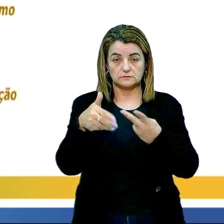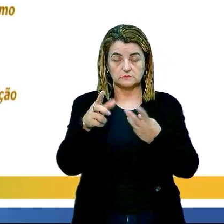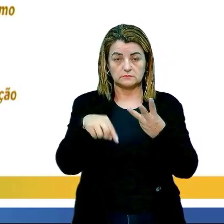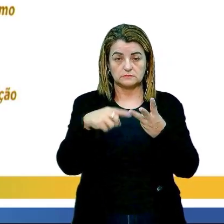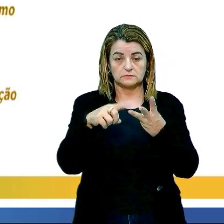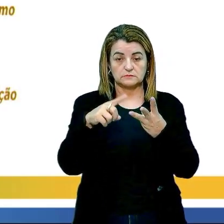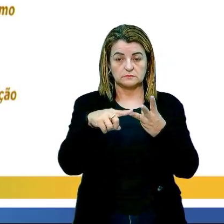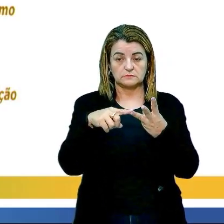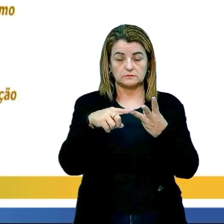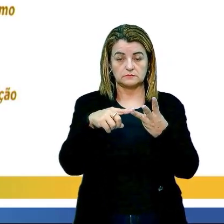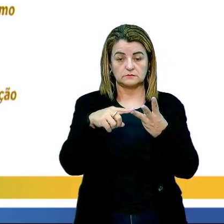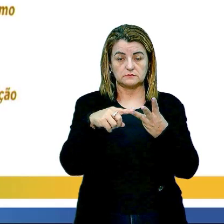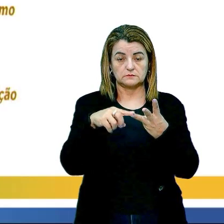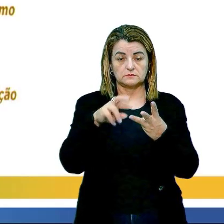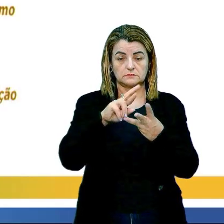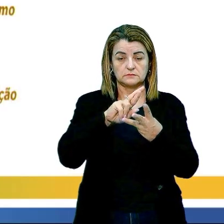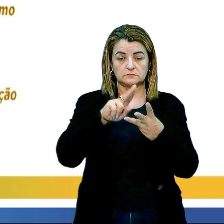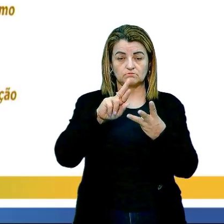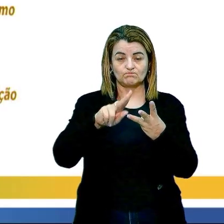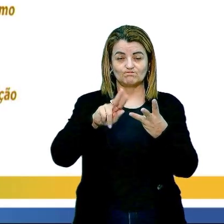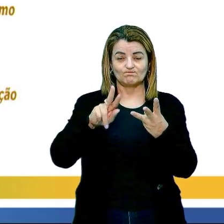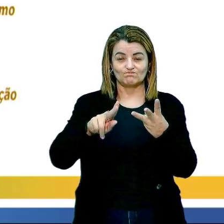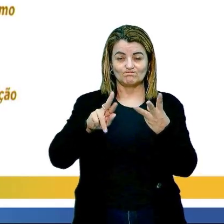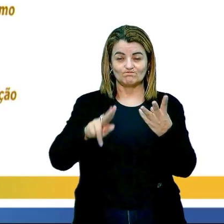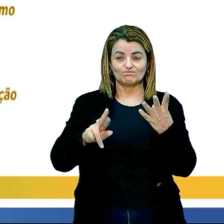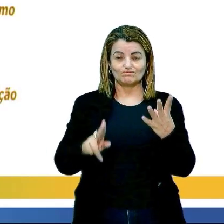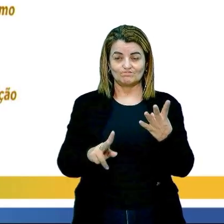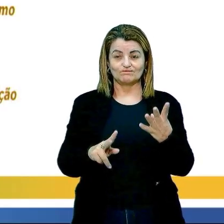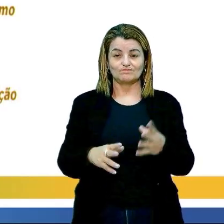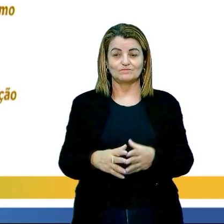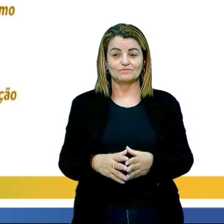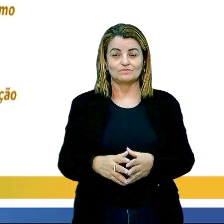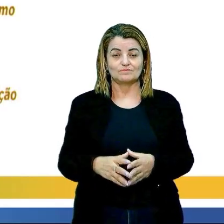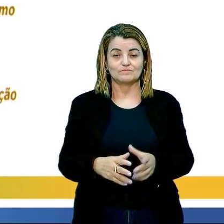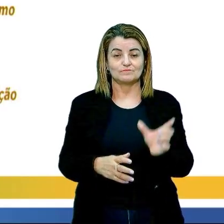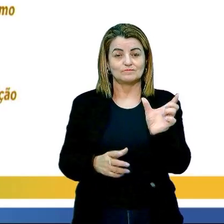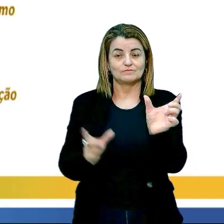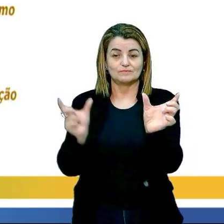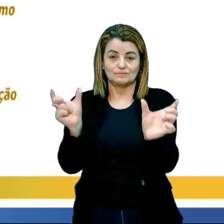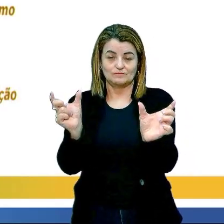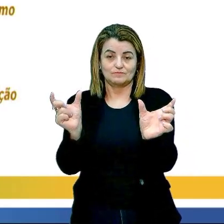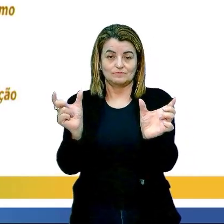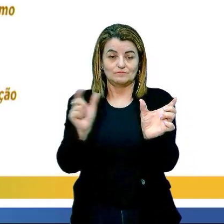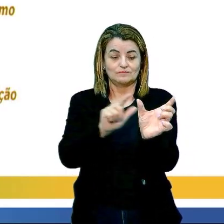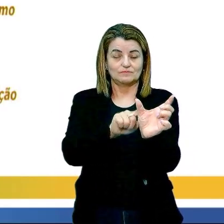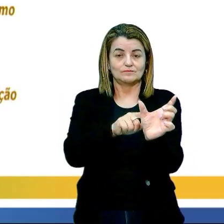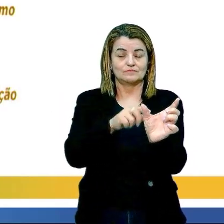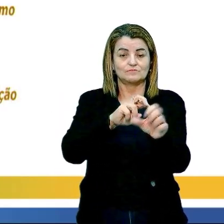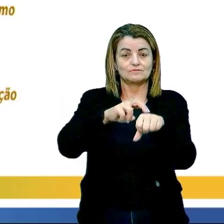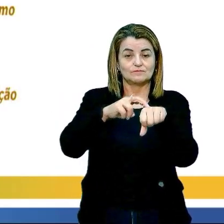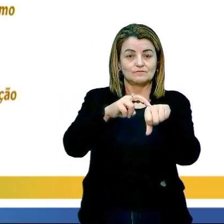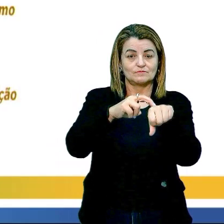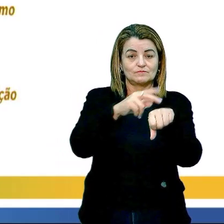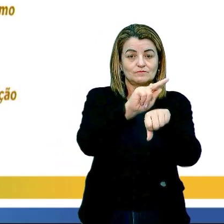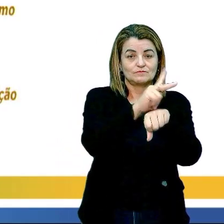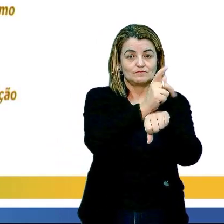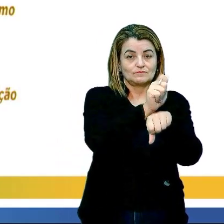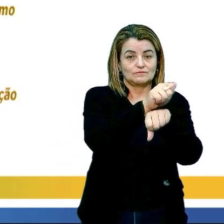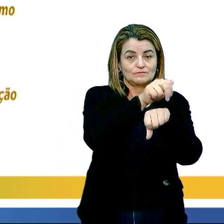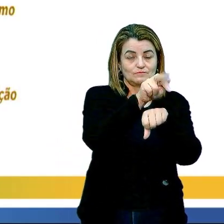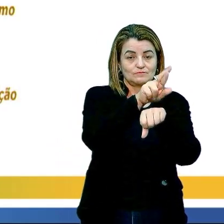e inquilinismo. E aí a gente parte para as desarmônicas. Dentro da mesma espécie, na